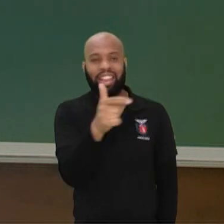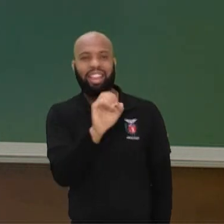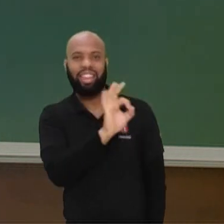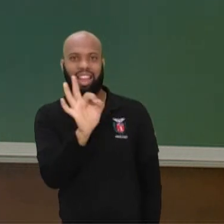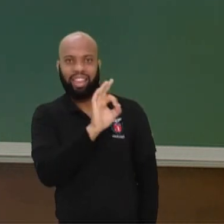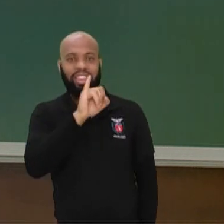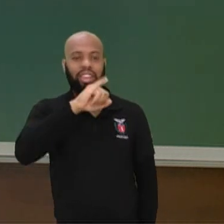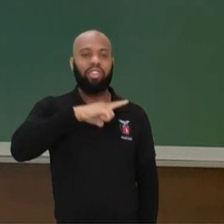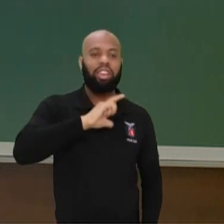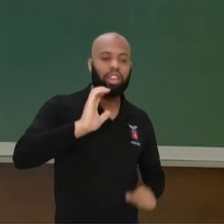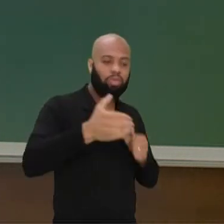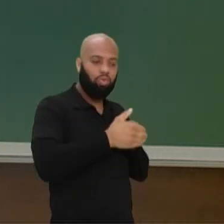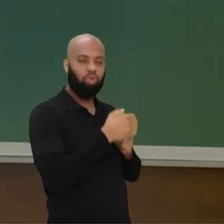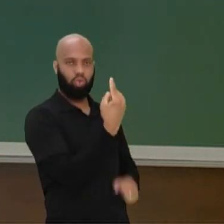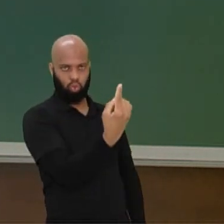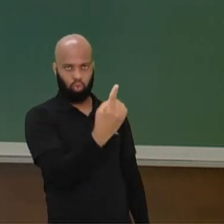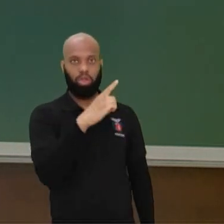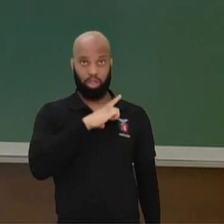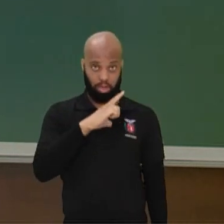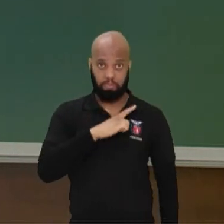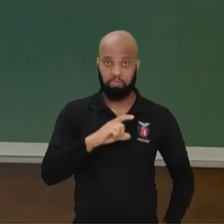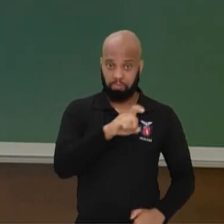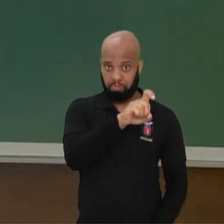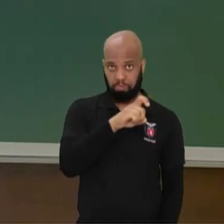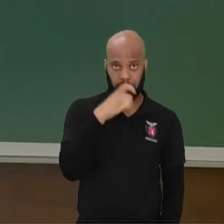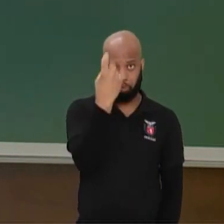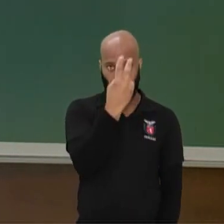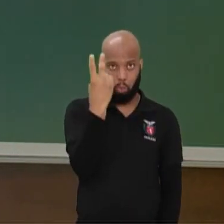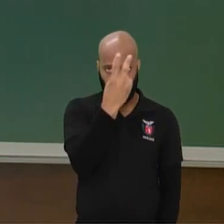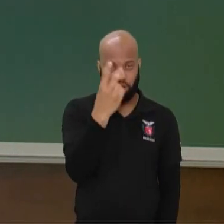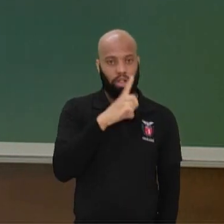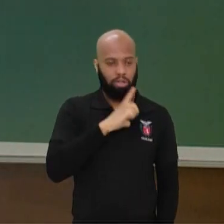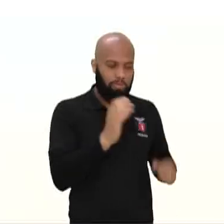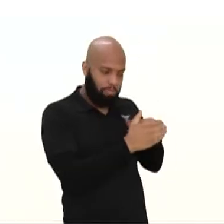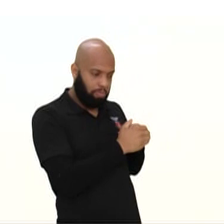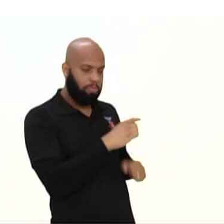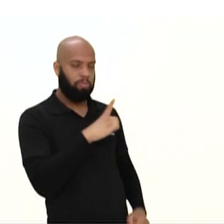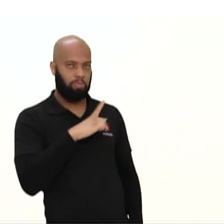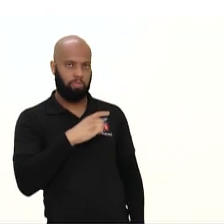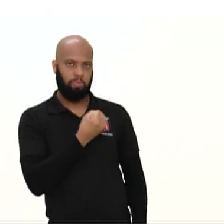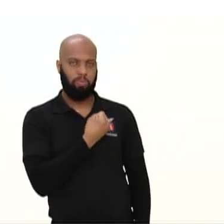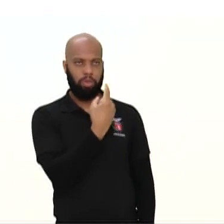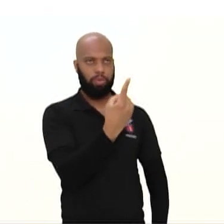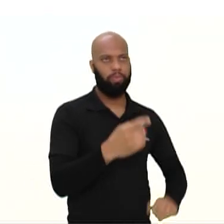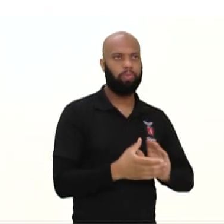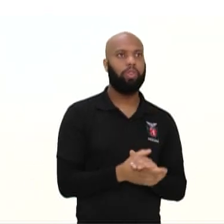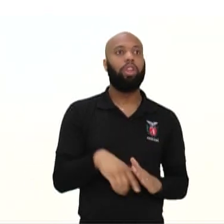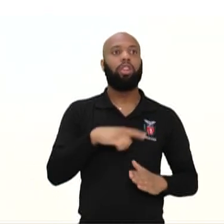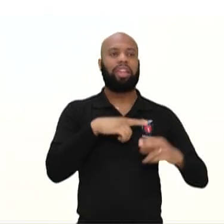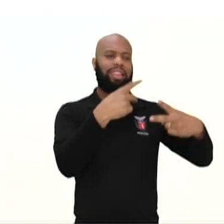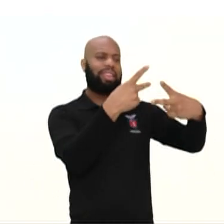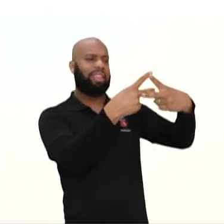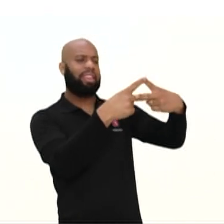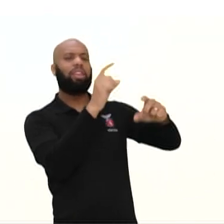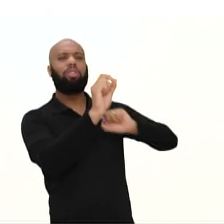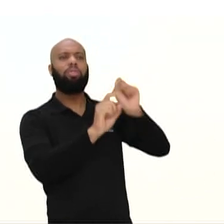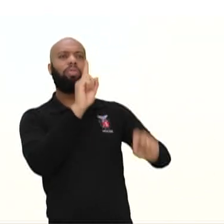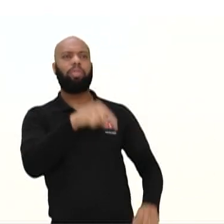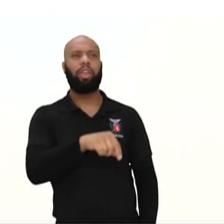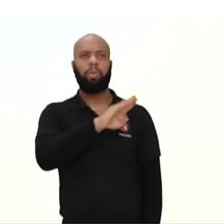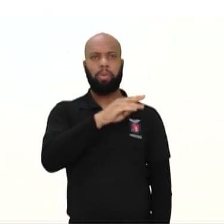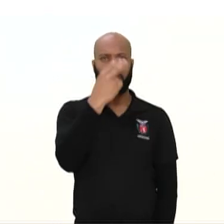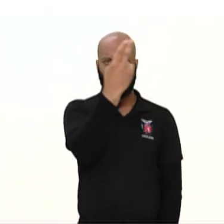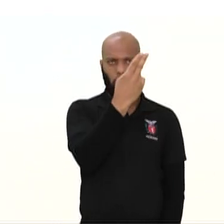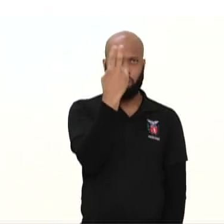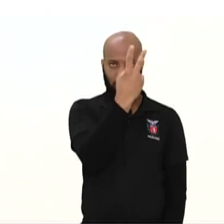que tem uma unidade só, tá? Então, substituir na fórmula do delta. Delta vai ser b ao quadrado,